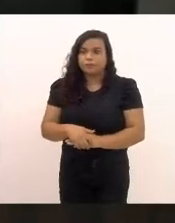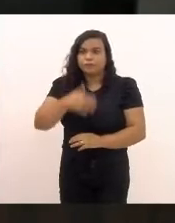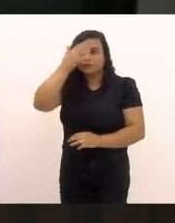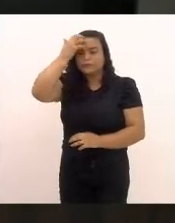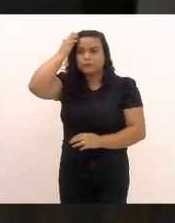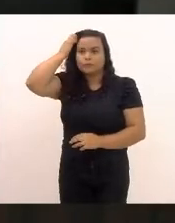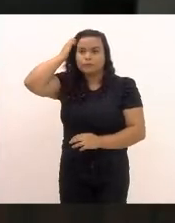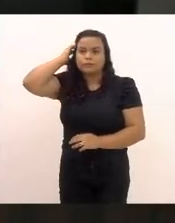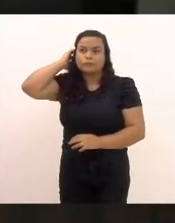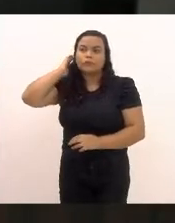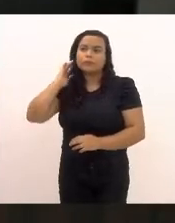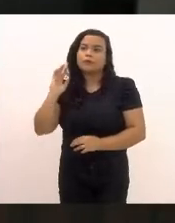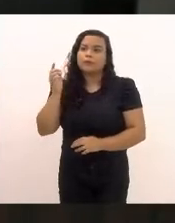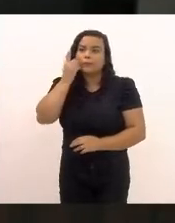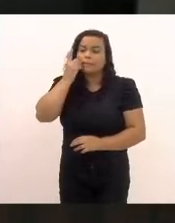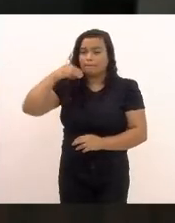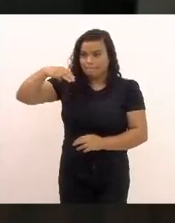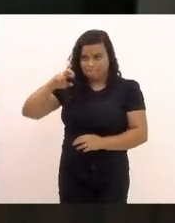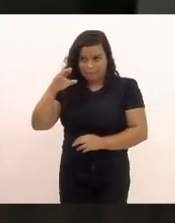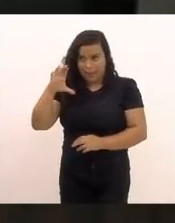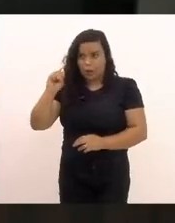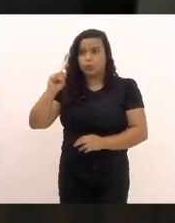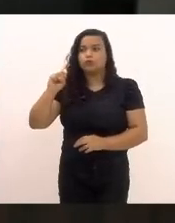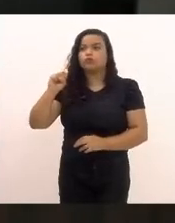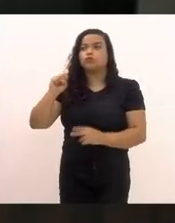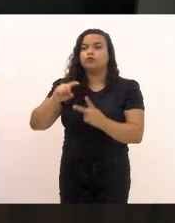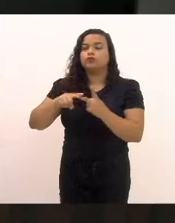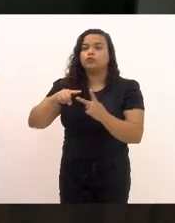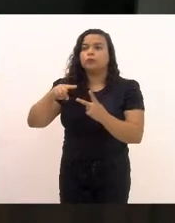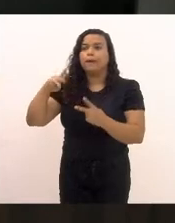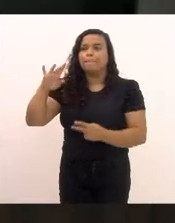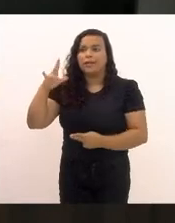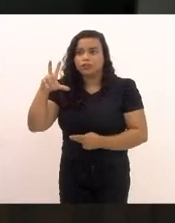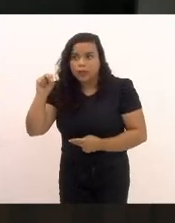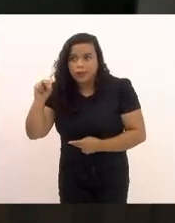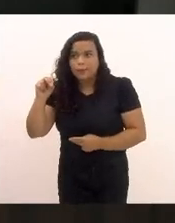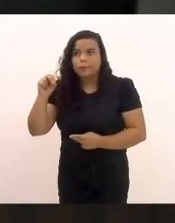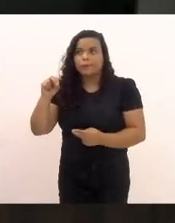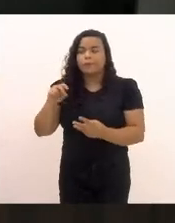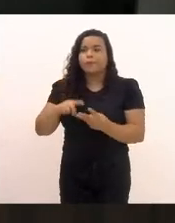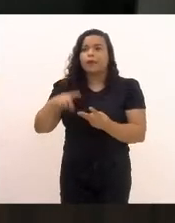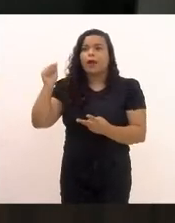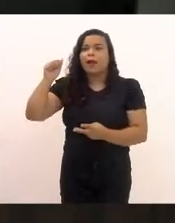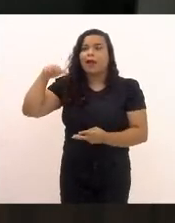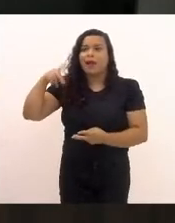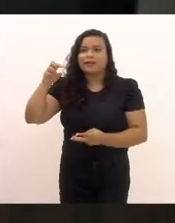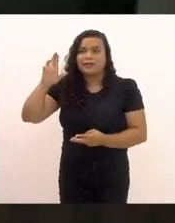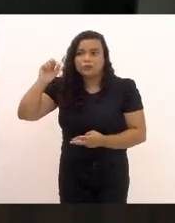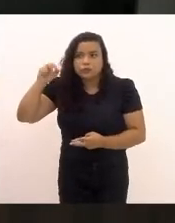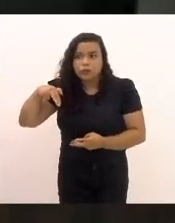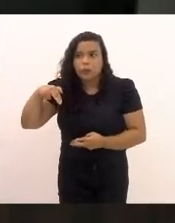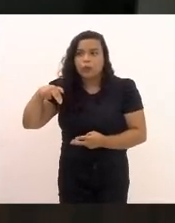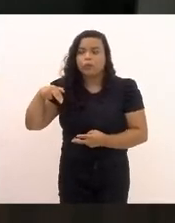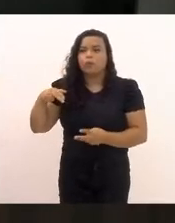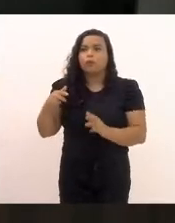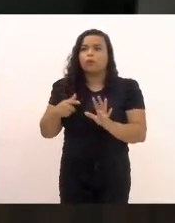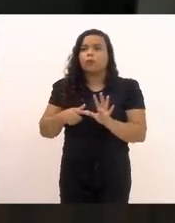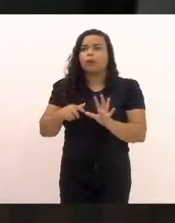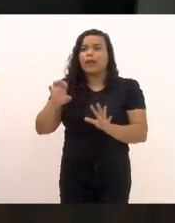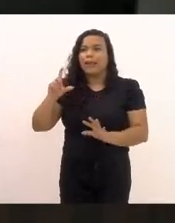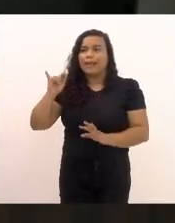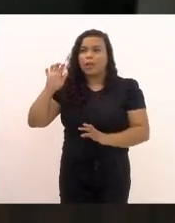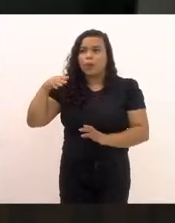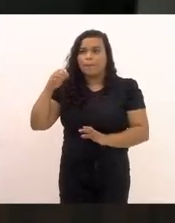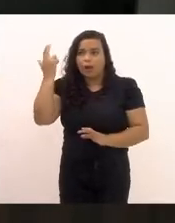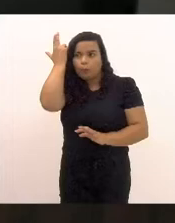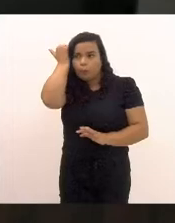Deputado Marcos Mille. Deputado Márcio Pacheco. Deputado Anderson Moraes, deputado Eliomar